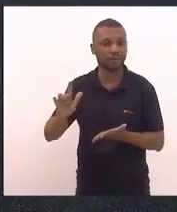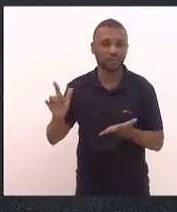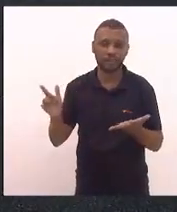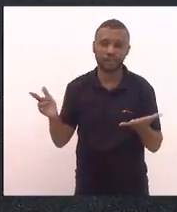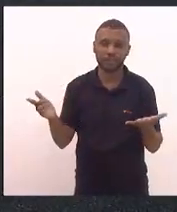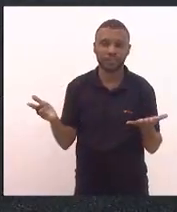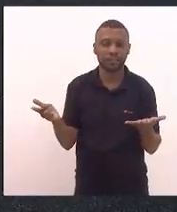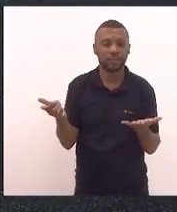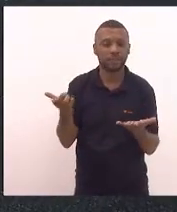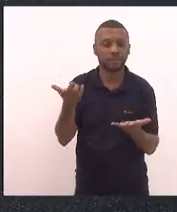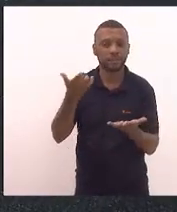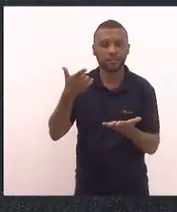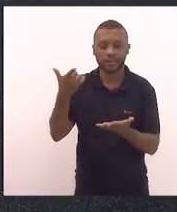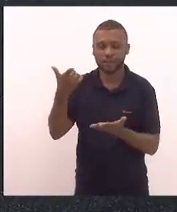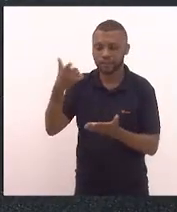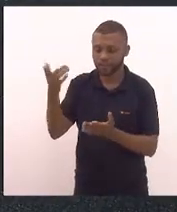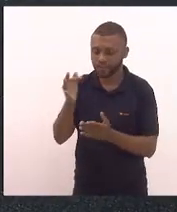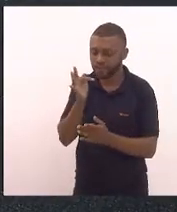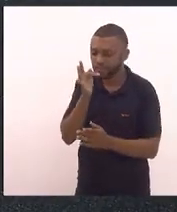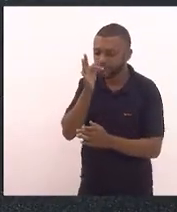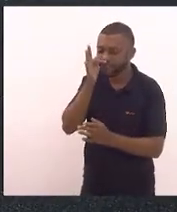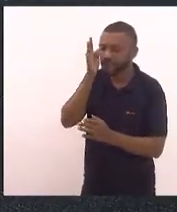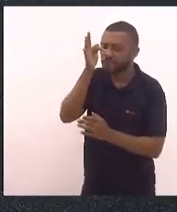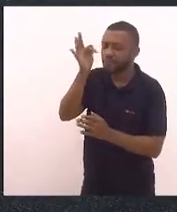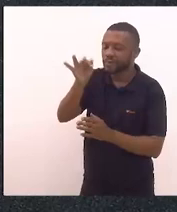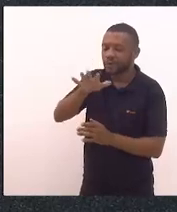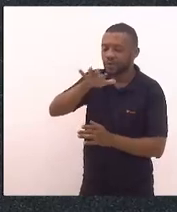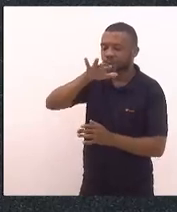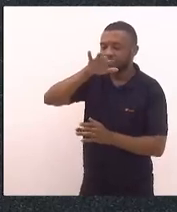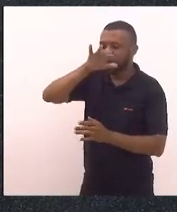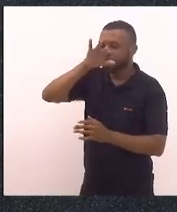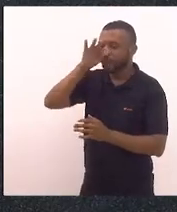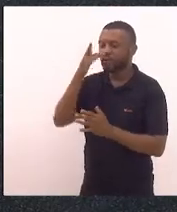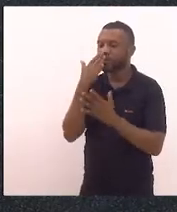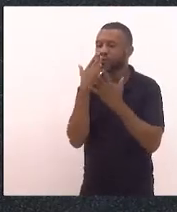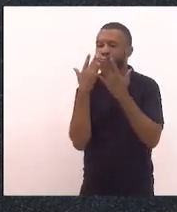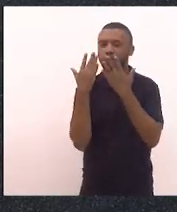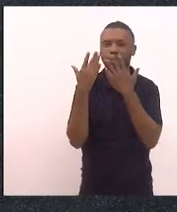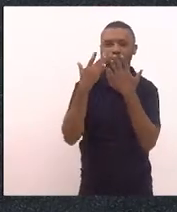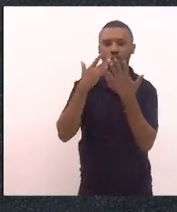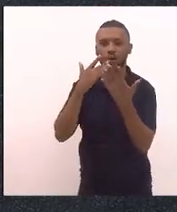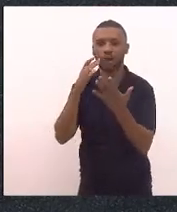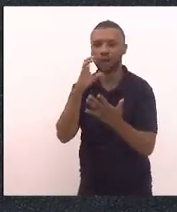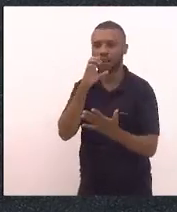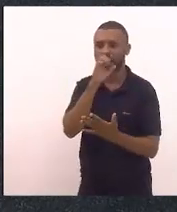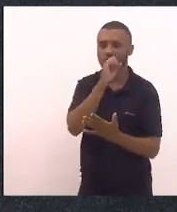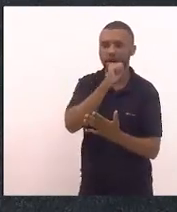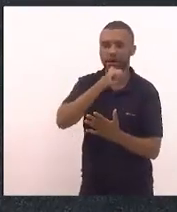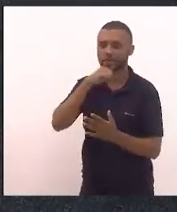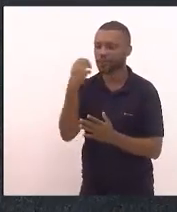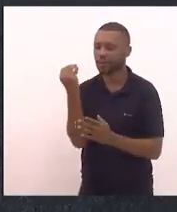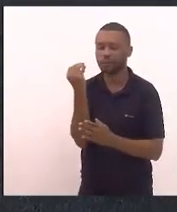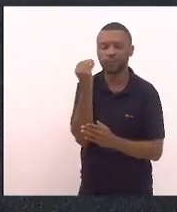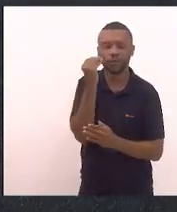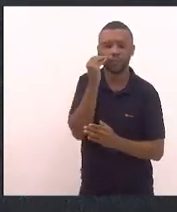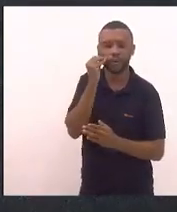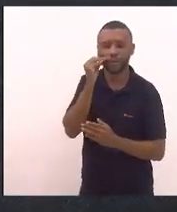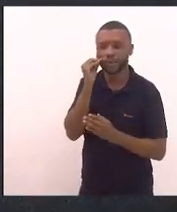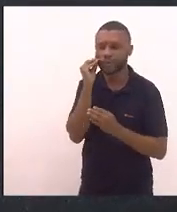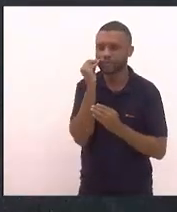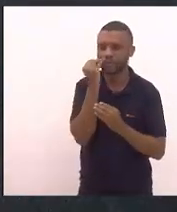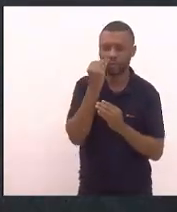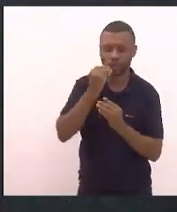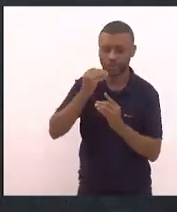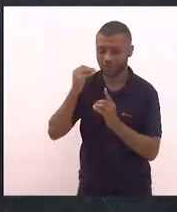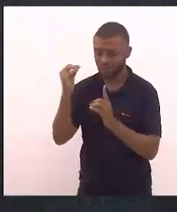uma taça perfumada de coral. Um beijo dá, não